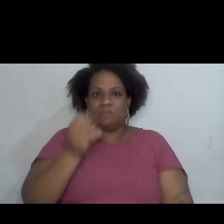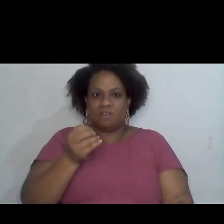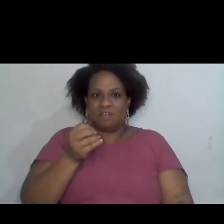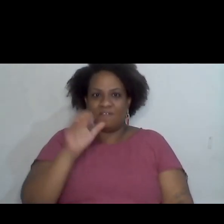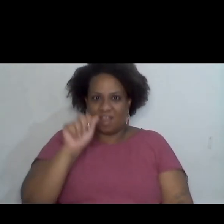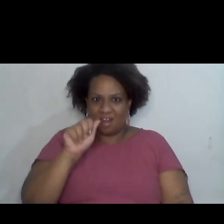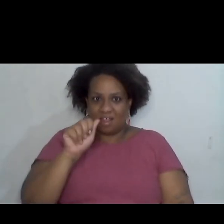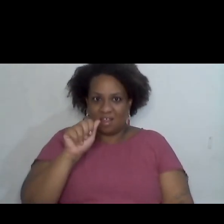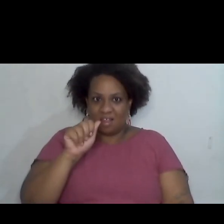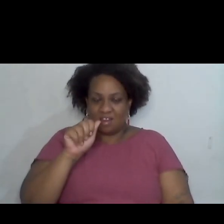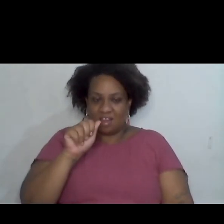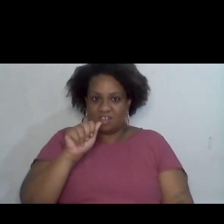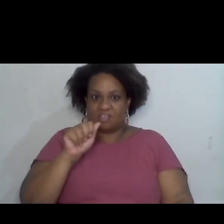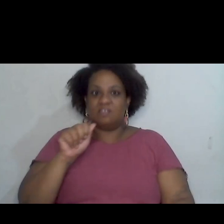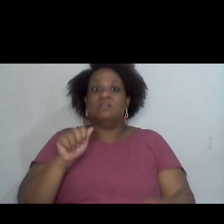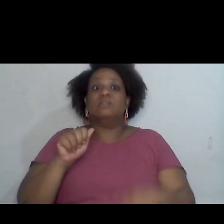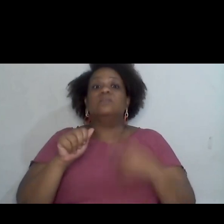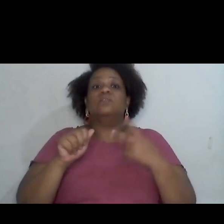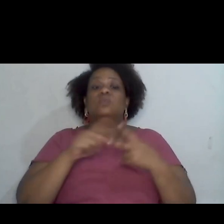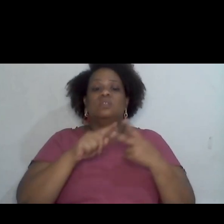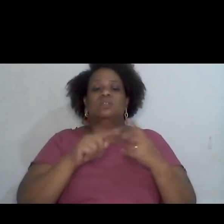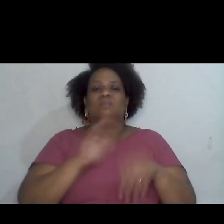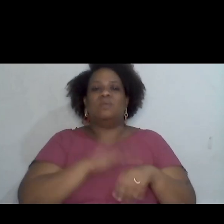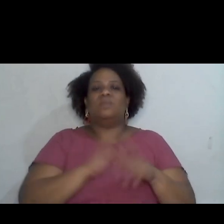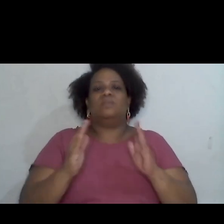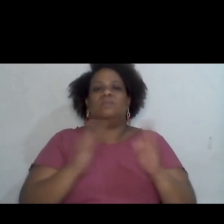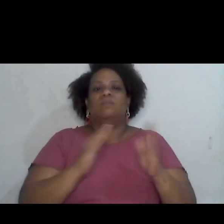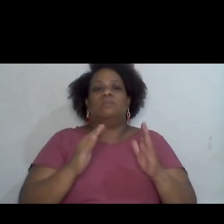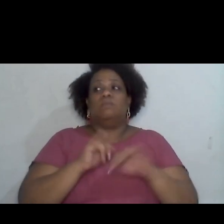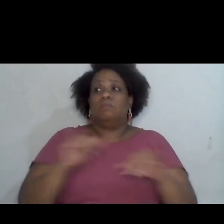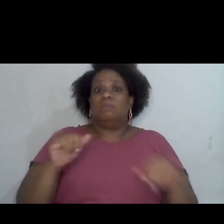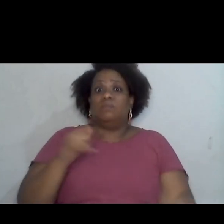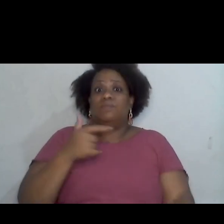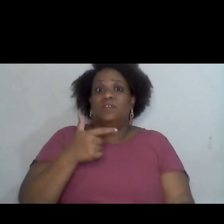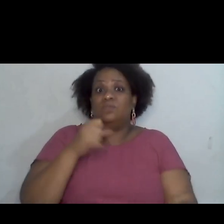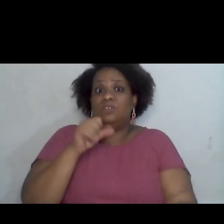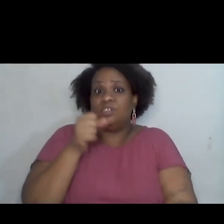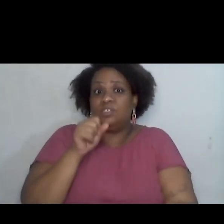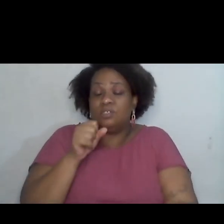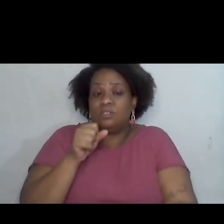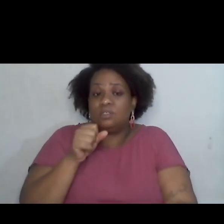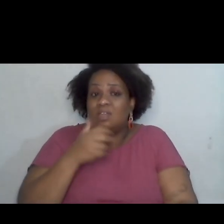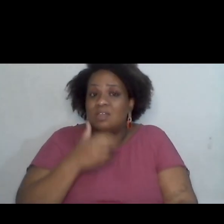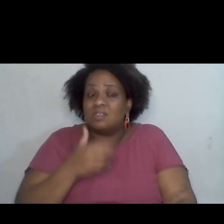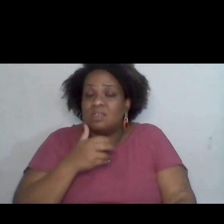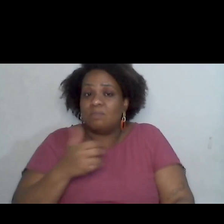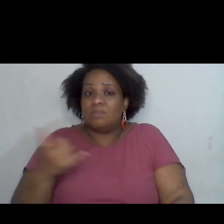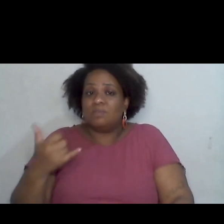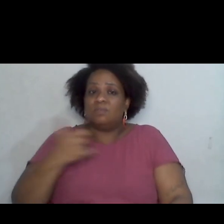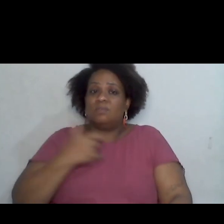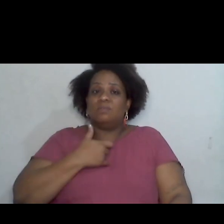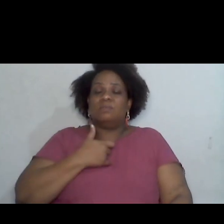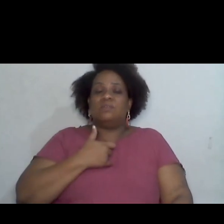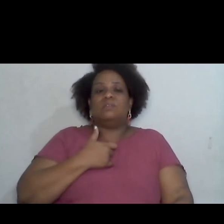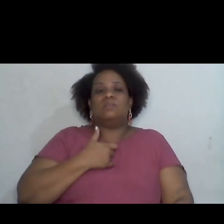nossos 2 dias de reunião de transição, que foi anunciado dia 28 de dezembro, nós tivemos 2 dias de transição e ela fez esse alerta, que